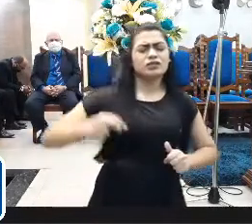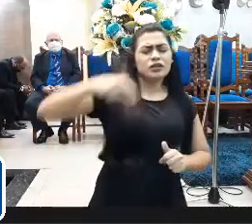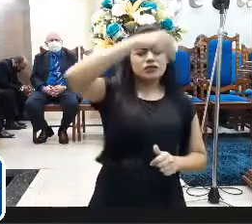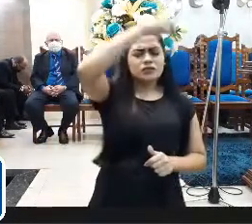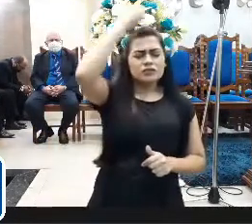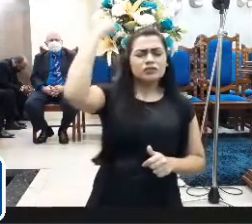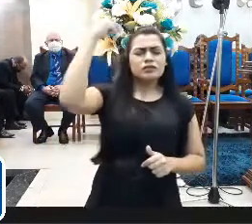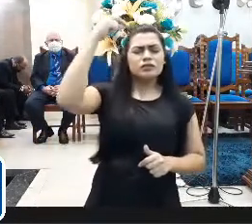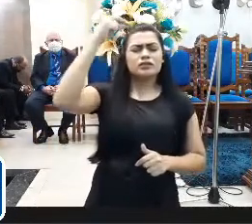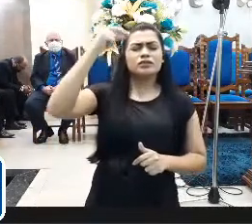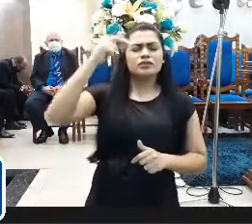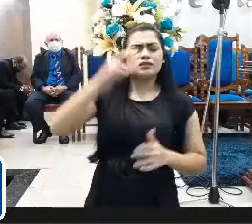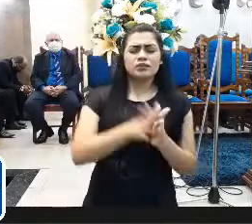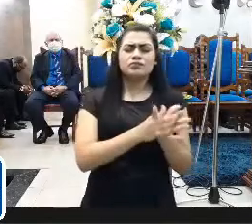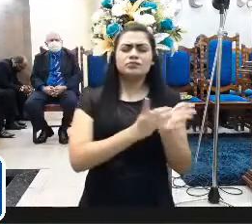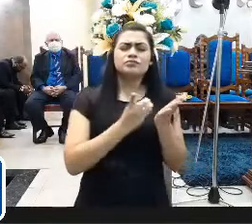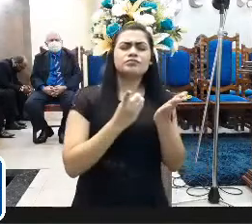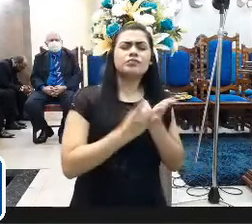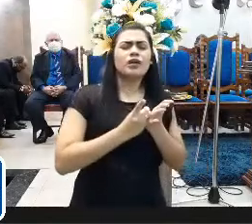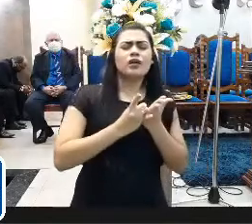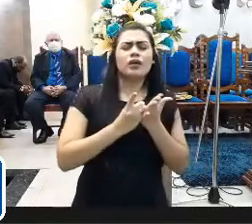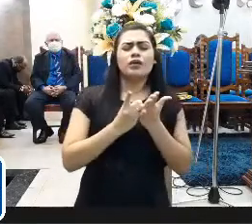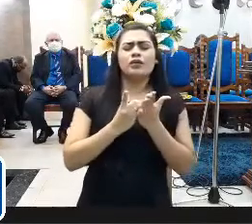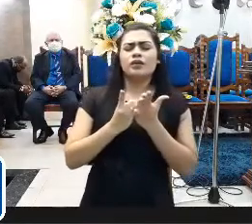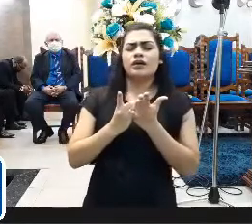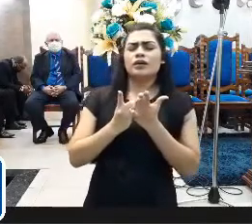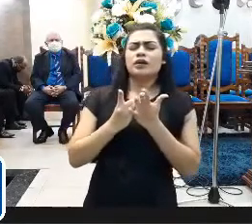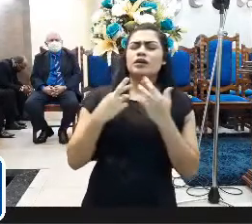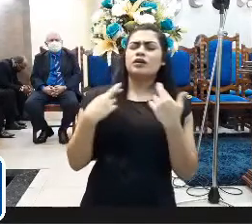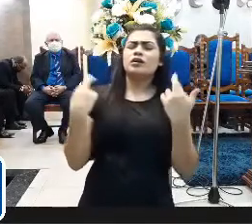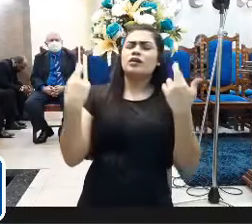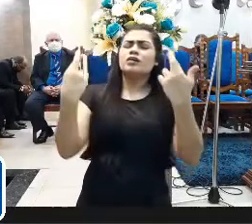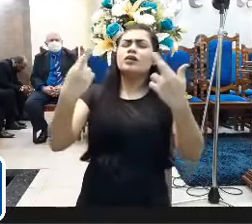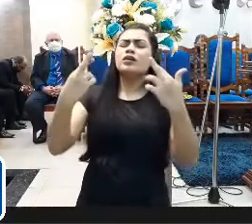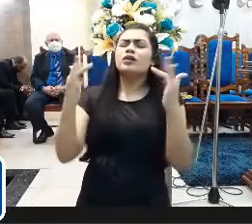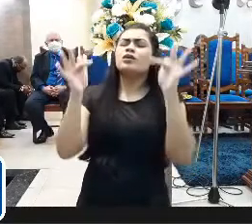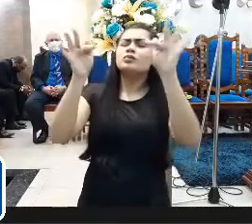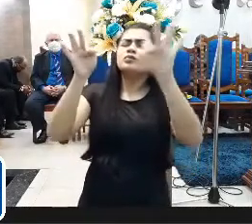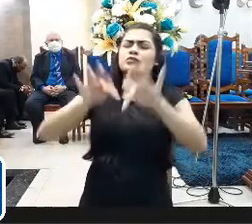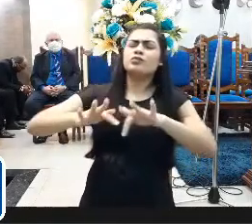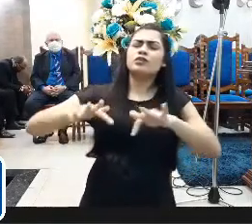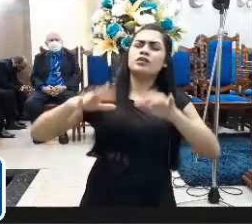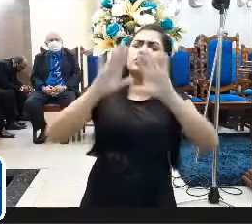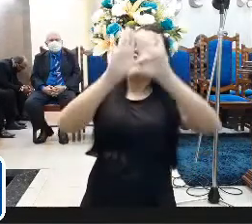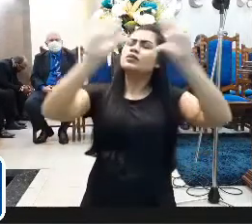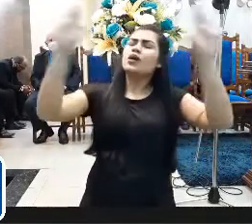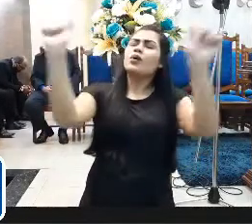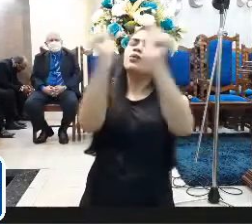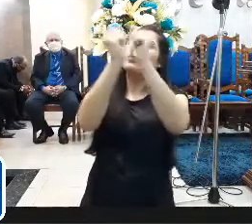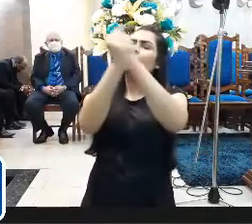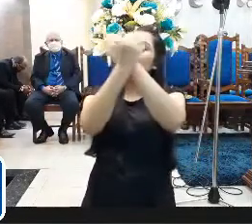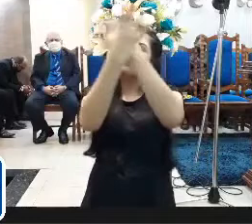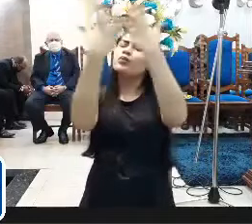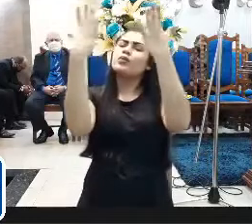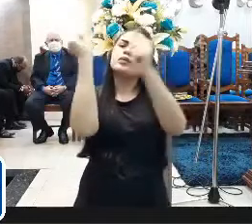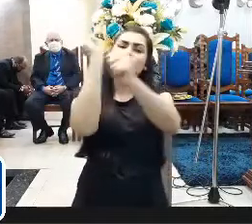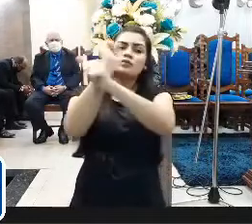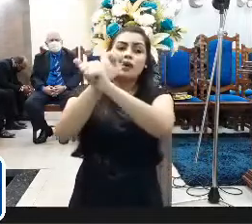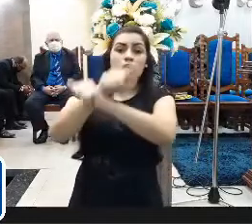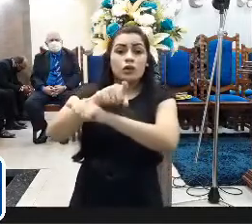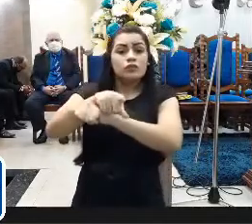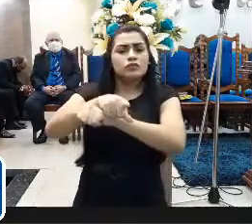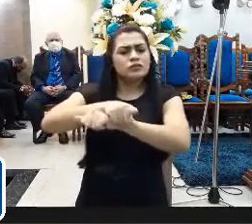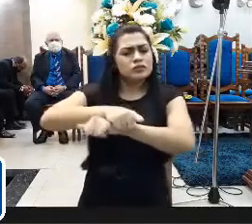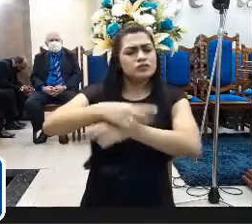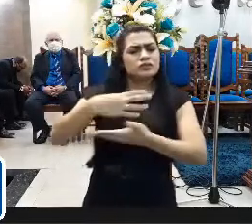a esperança e por fim a glória eterna nos espera. Dê uma rajada de glória a Deus aí se você